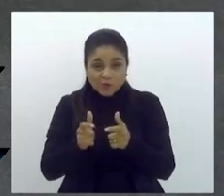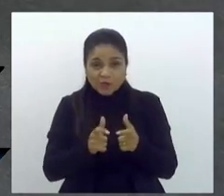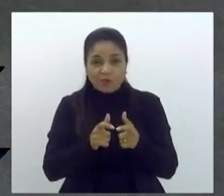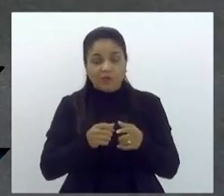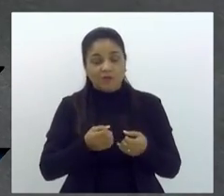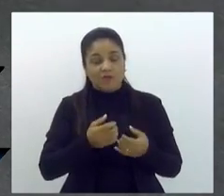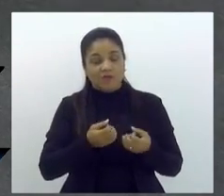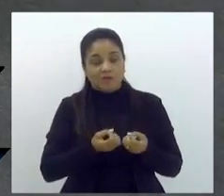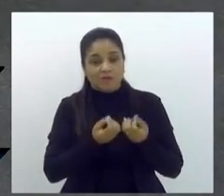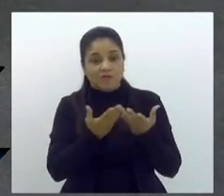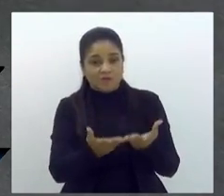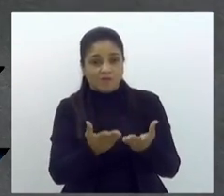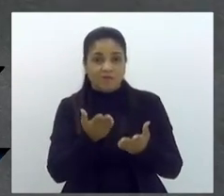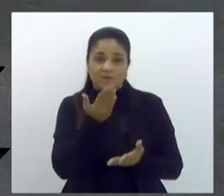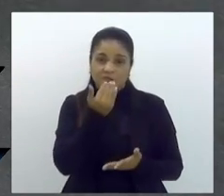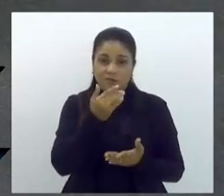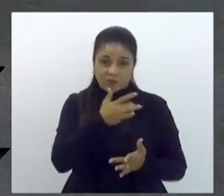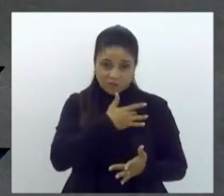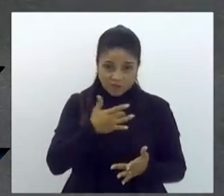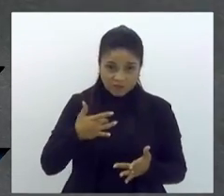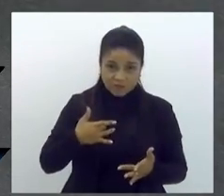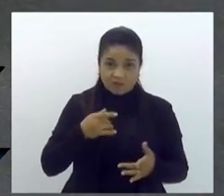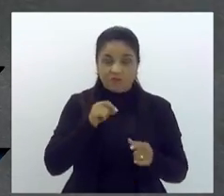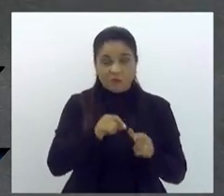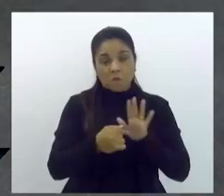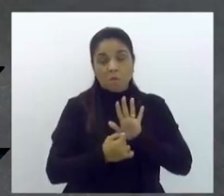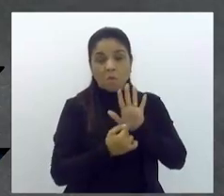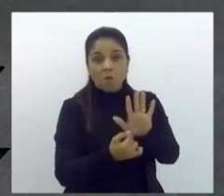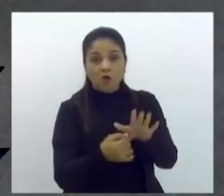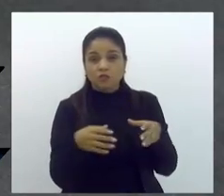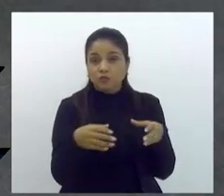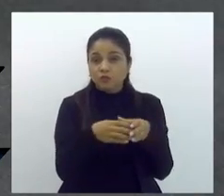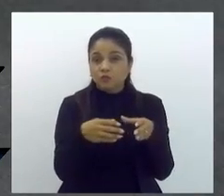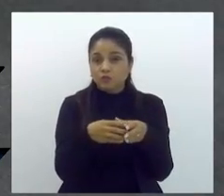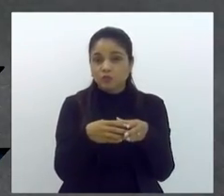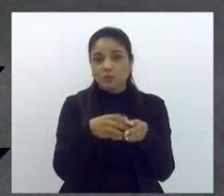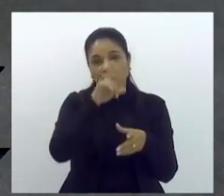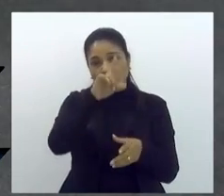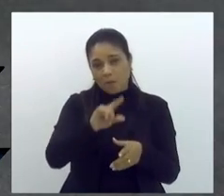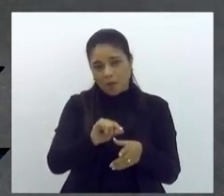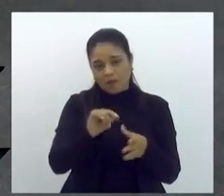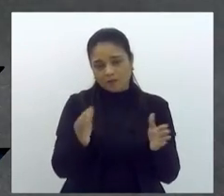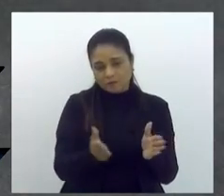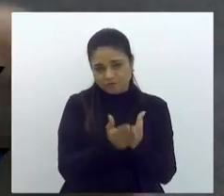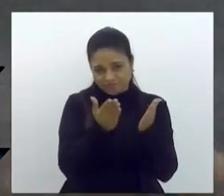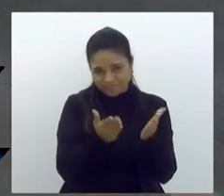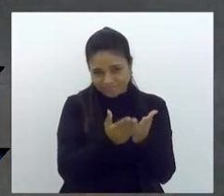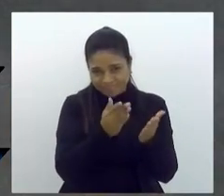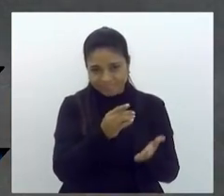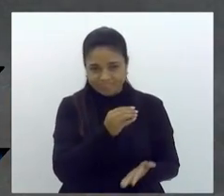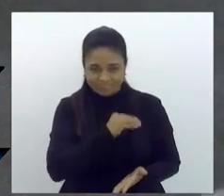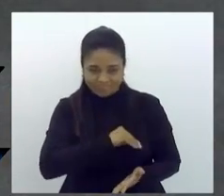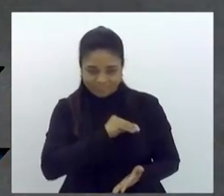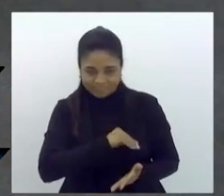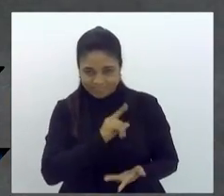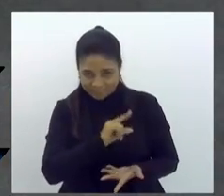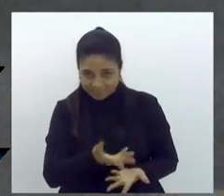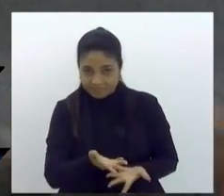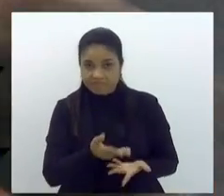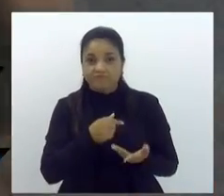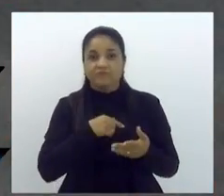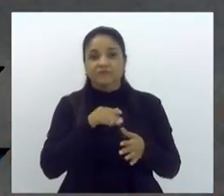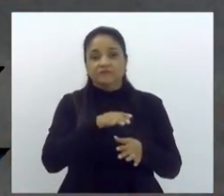é também obviamente né como fica demonstrado grupo de menor renda aquele que tem o menor poder aquisitivo a dificuldade